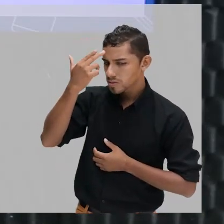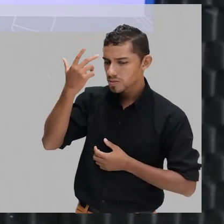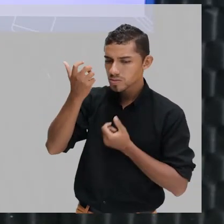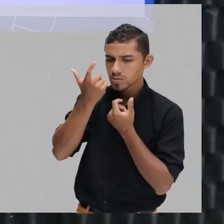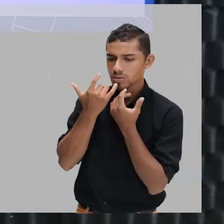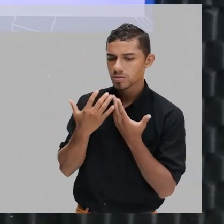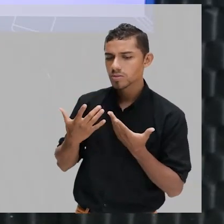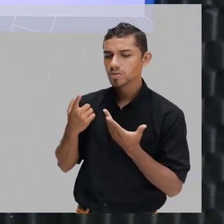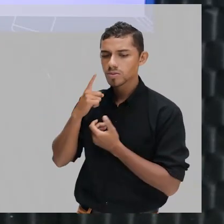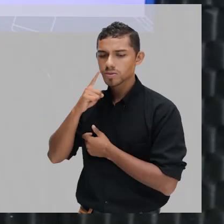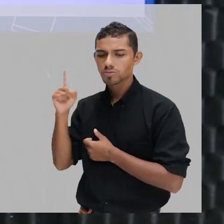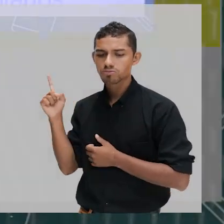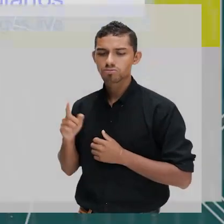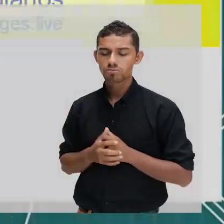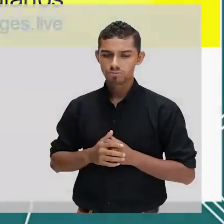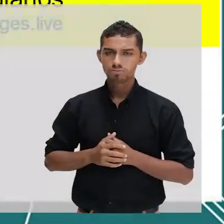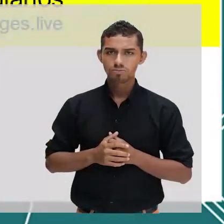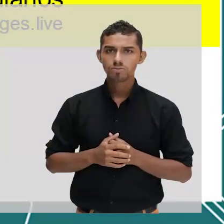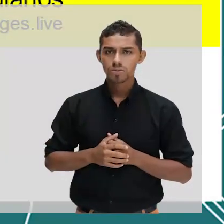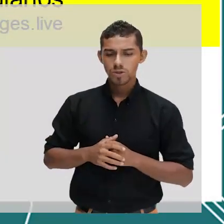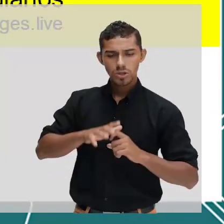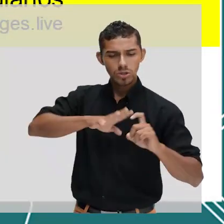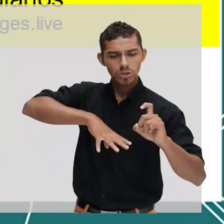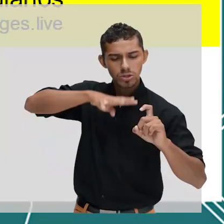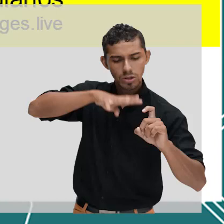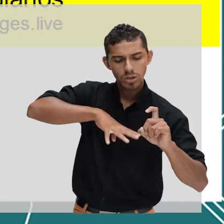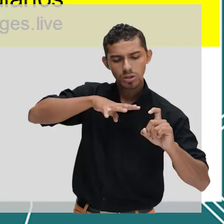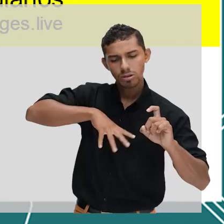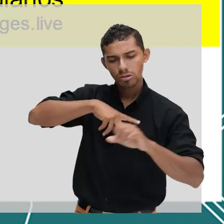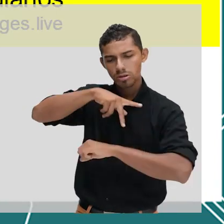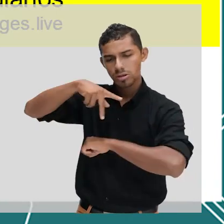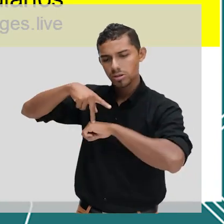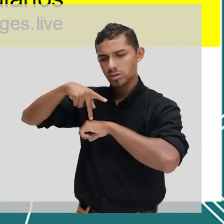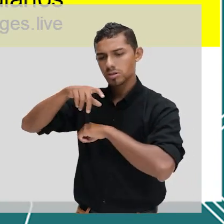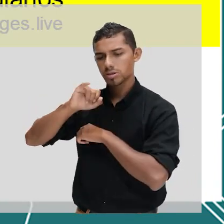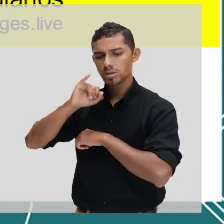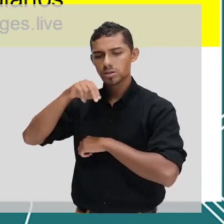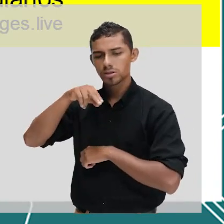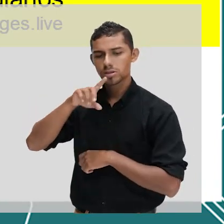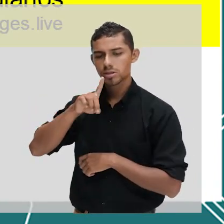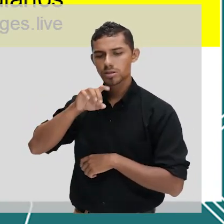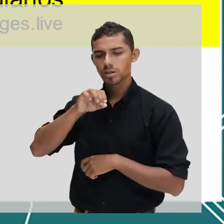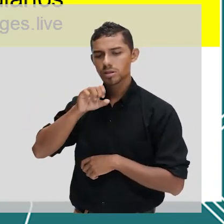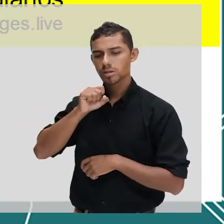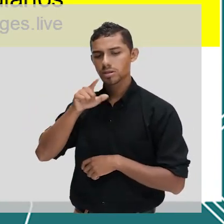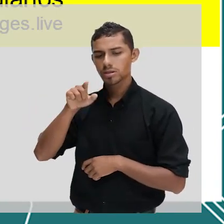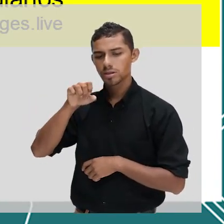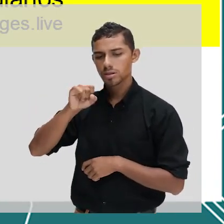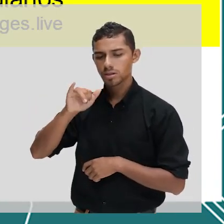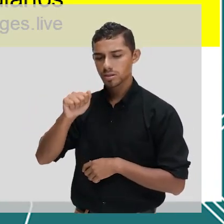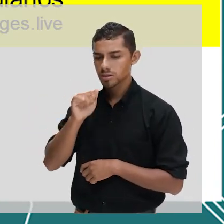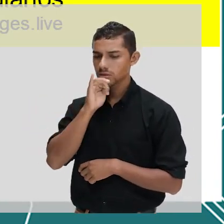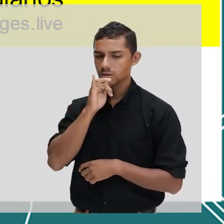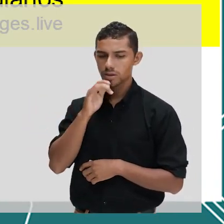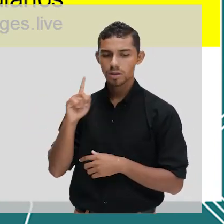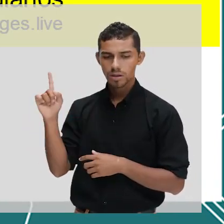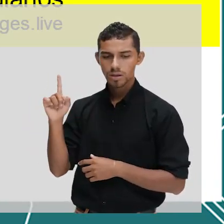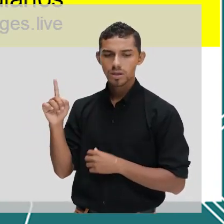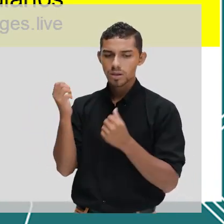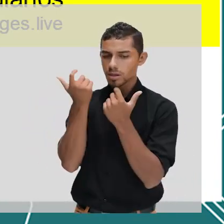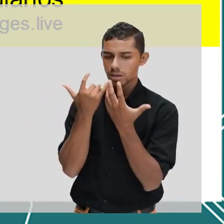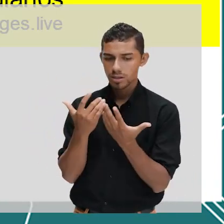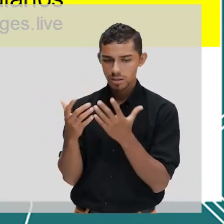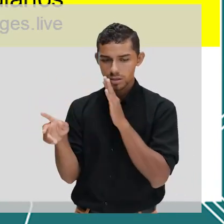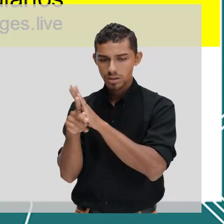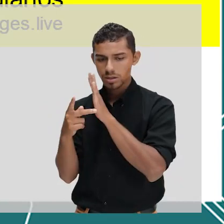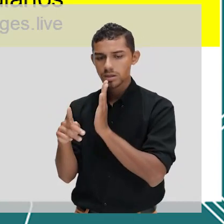né, dos mitos da Indonésia, das lendas locais e peças, tanto peças quanto indianos. Eles são, só por si